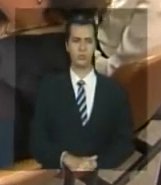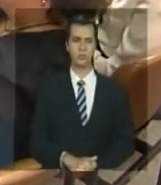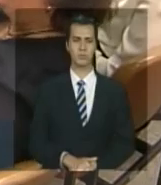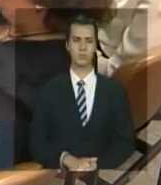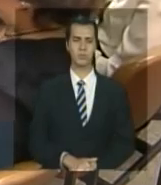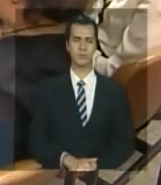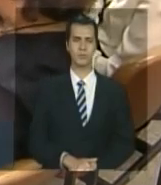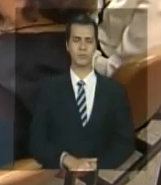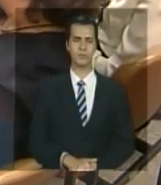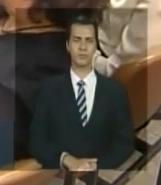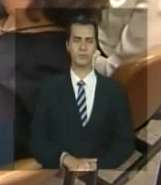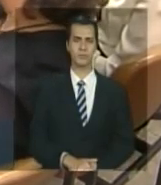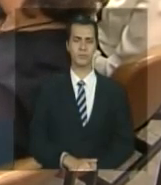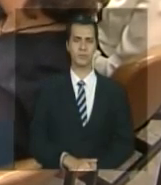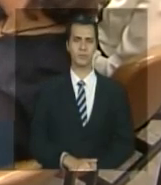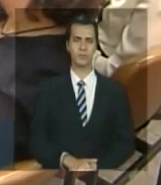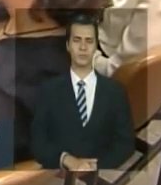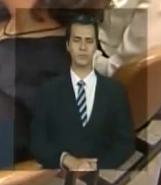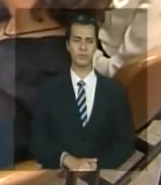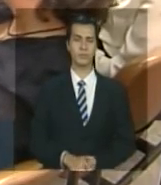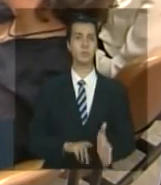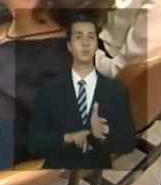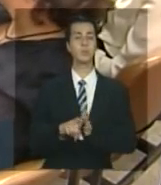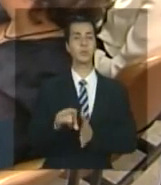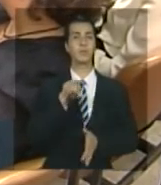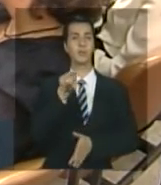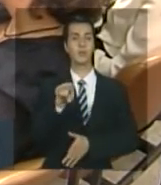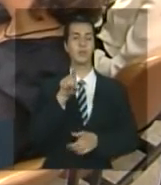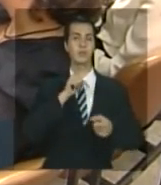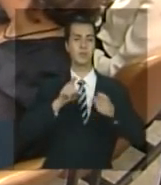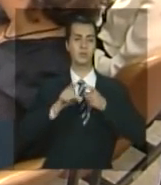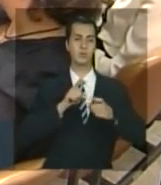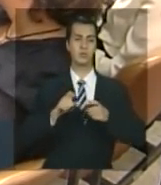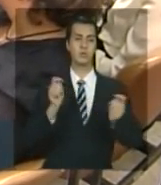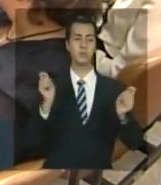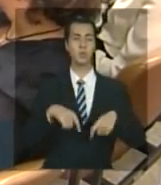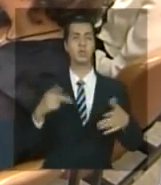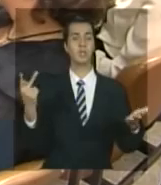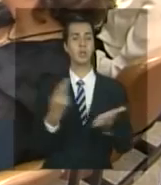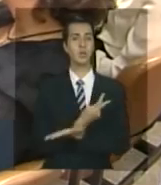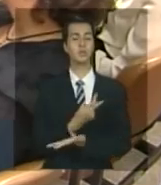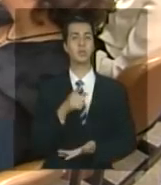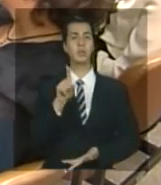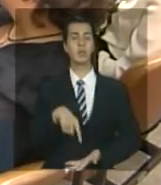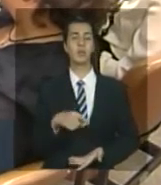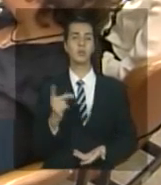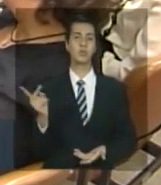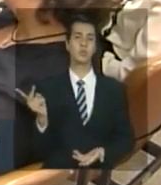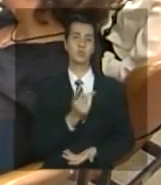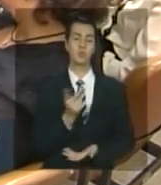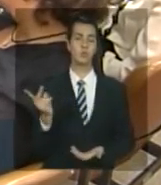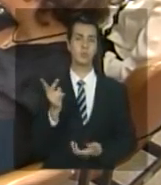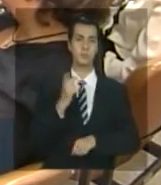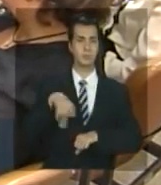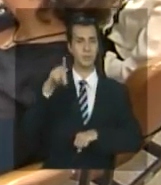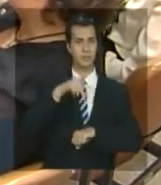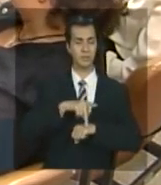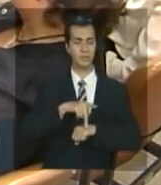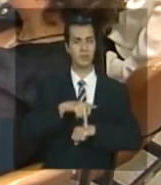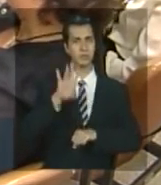Estava aqui no cantinho. Gostaria de saber se nessa reunião poderá ser tirada alguma posição conjunta em relação a problemas em